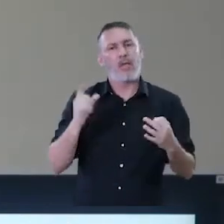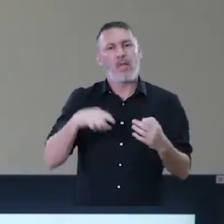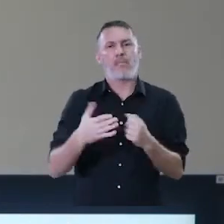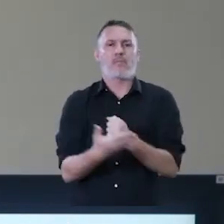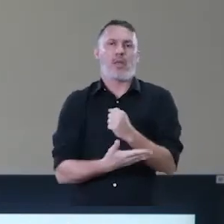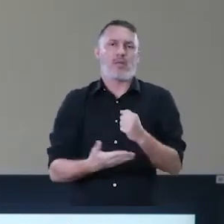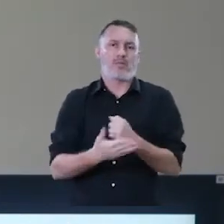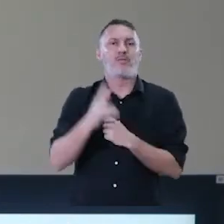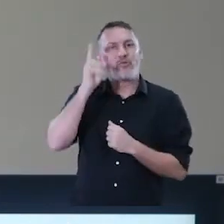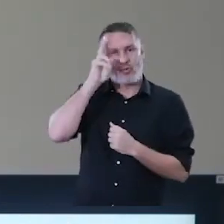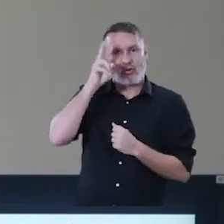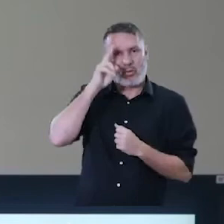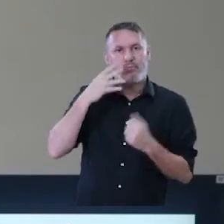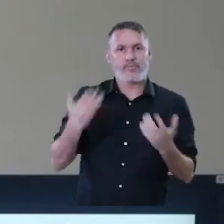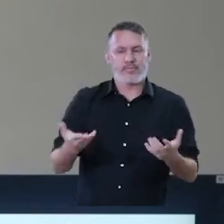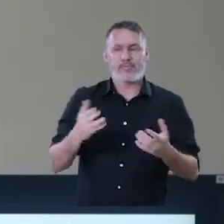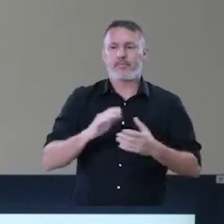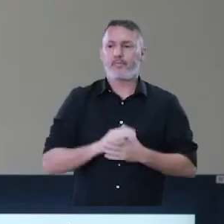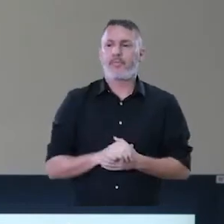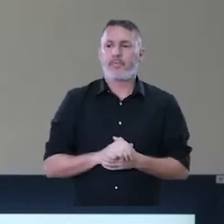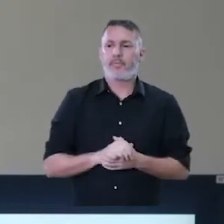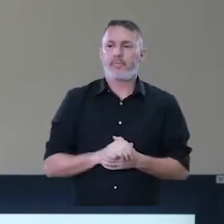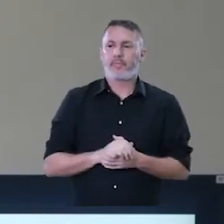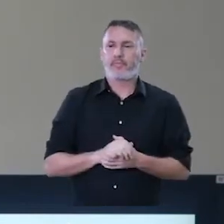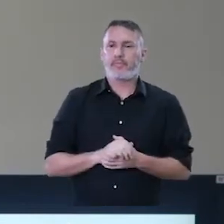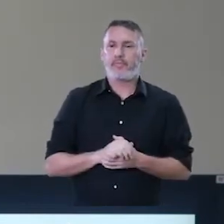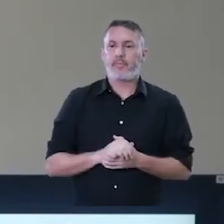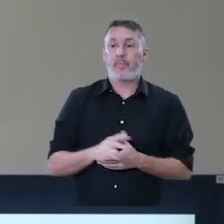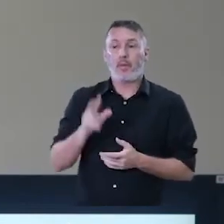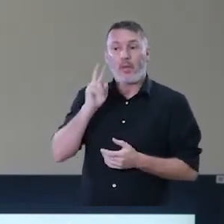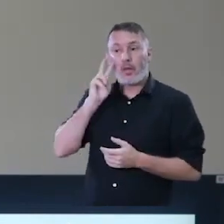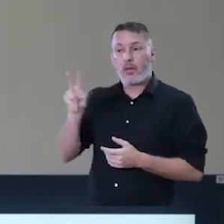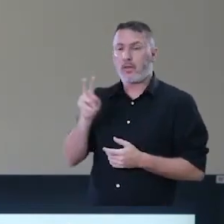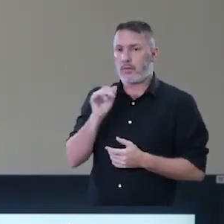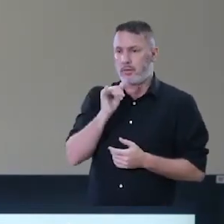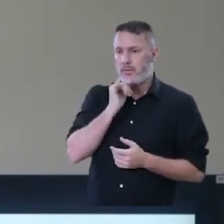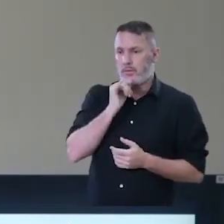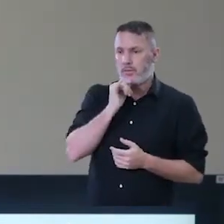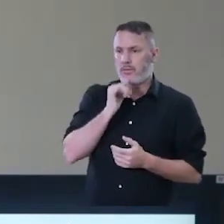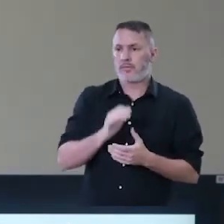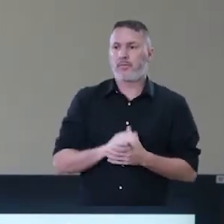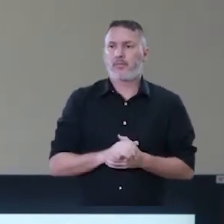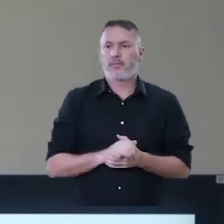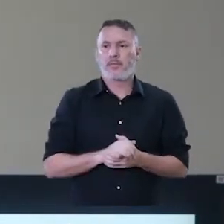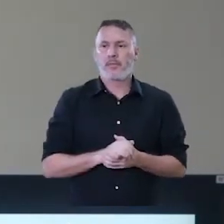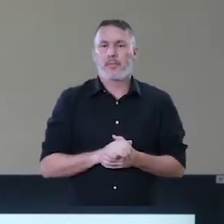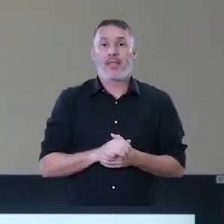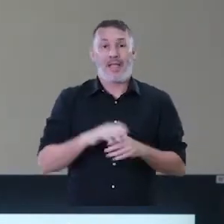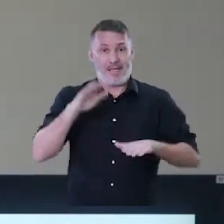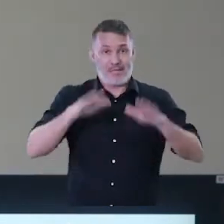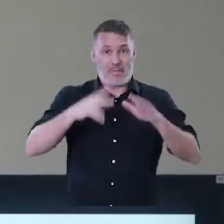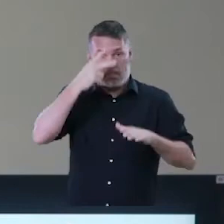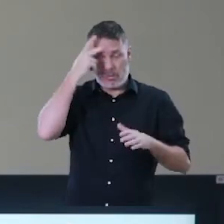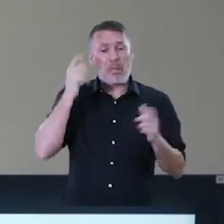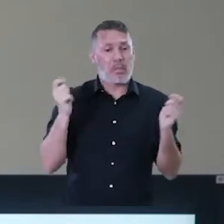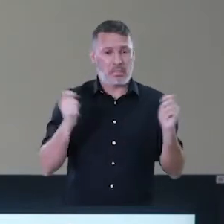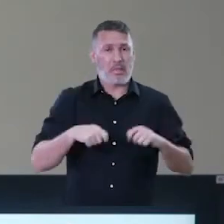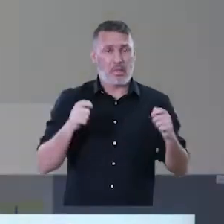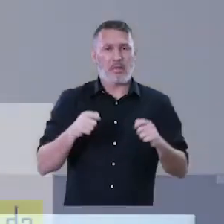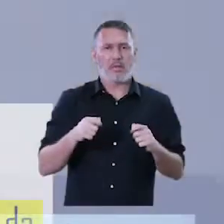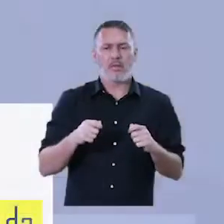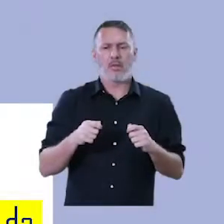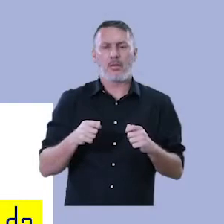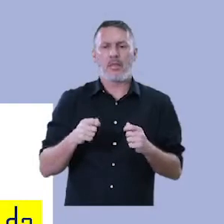trabalhar com base histórica. Olha um exemplo aqui, aumentando para vocês. O candidato ele poderia já jogar